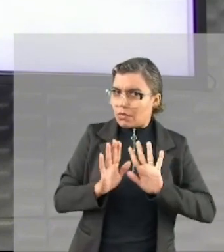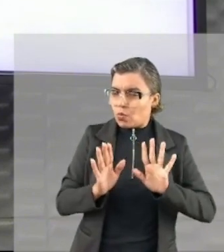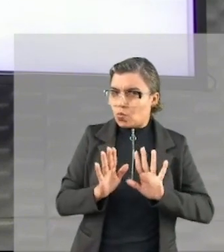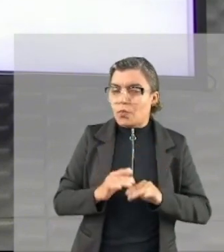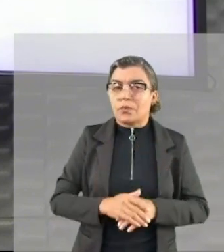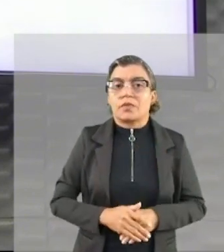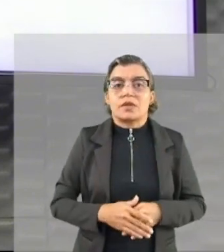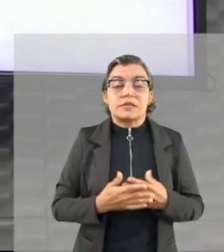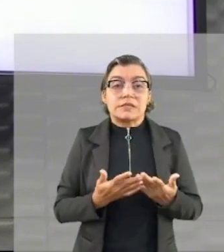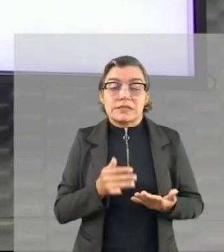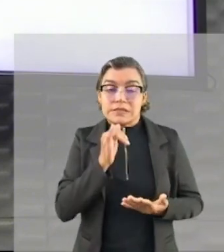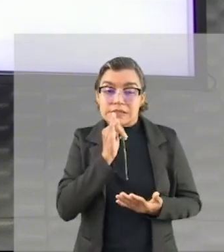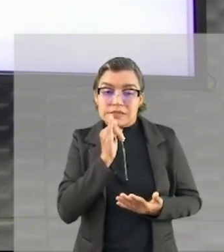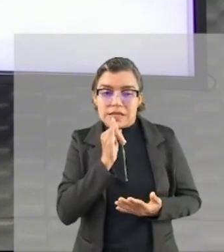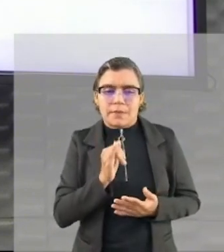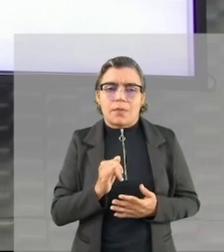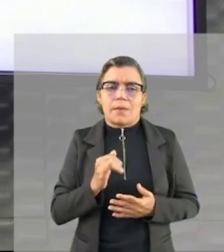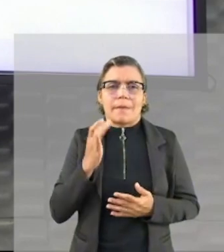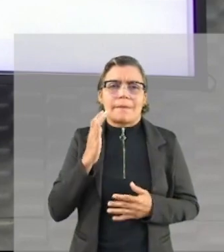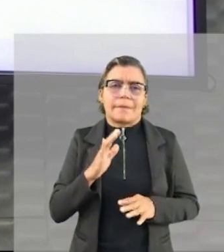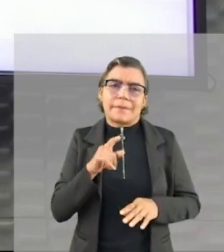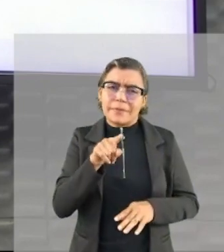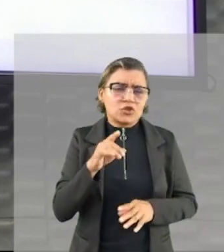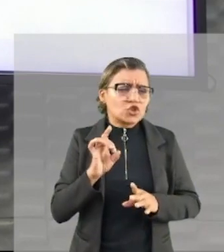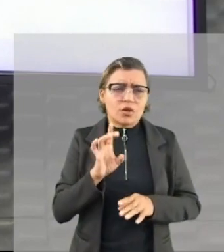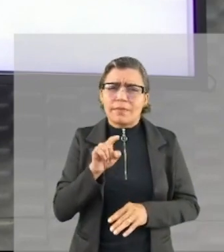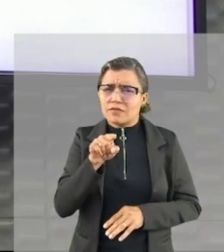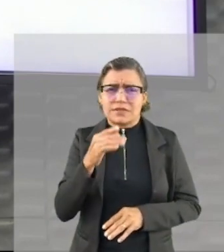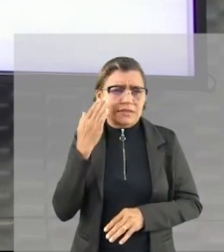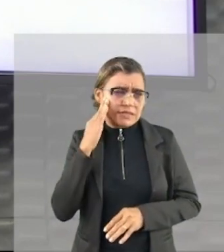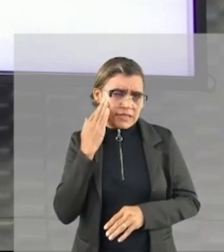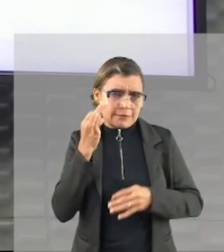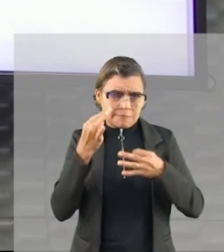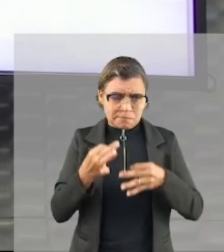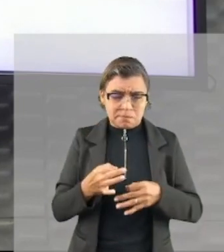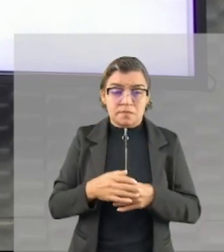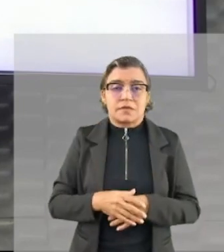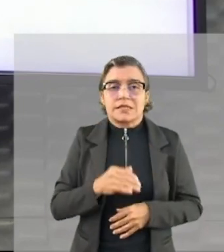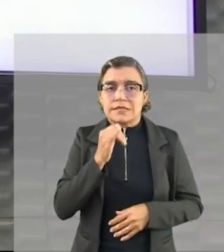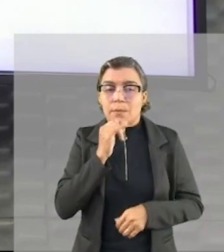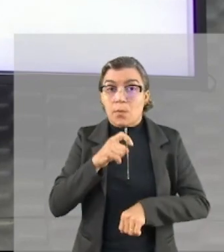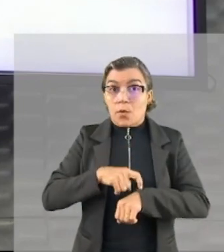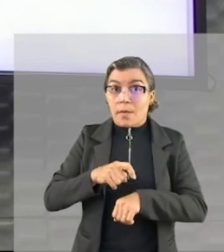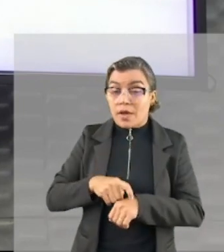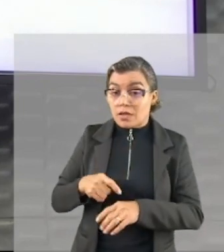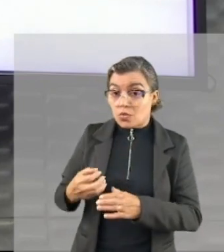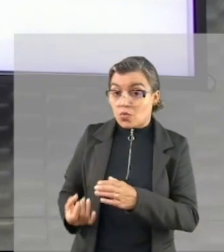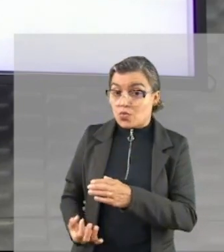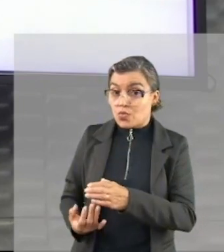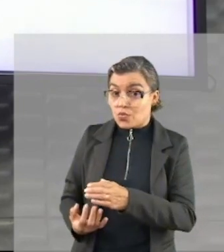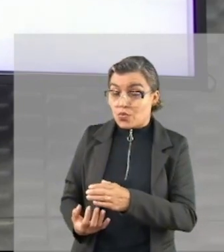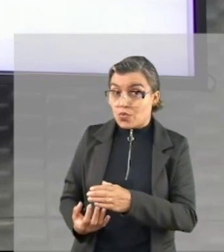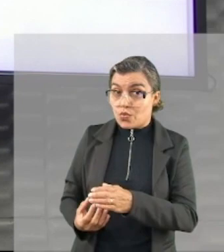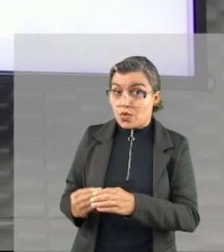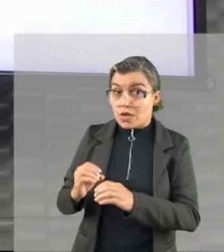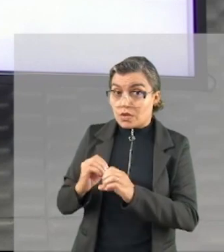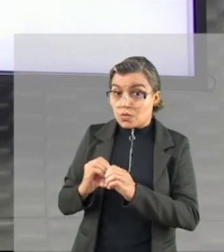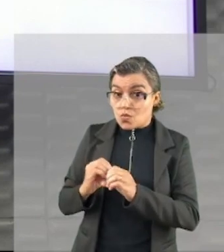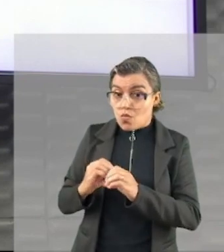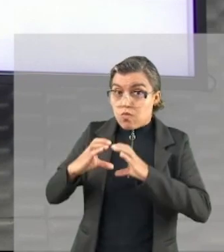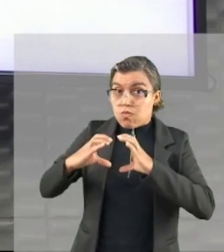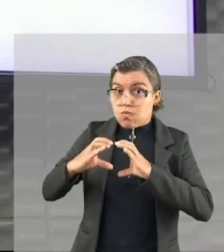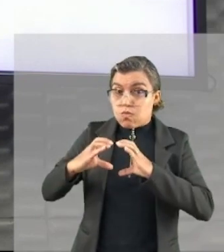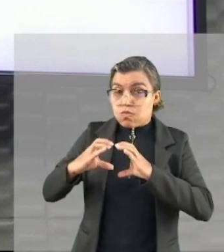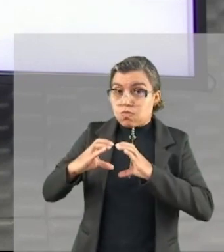ó, só para ficar mais fácil para vocês entenderem. Quando aquecer, ele aumenta de volume, a